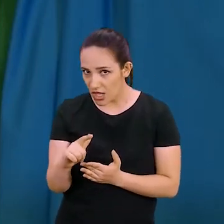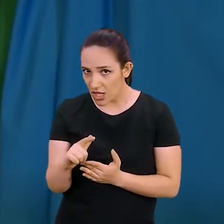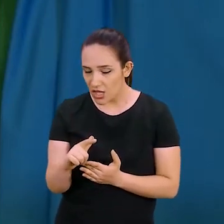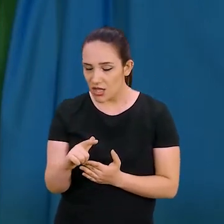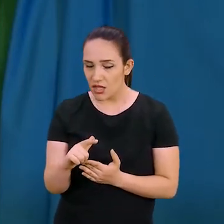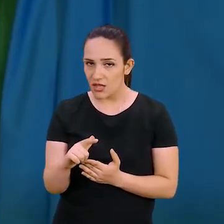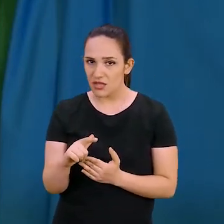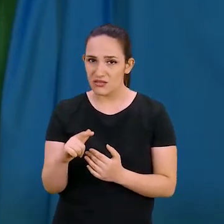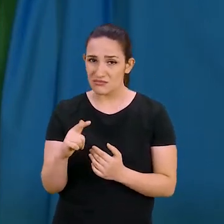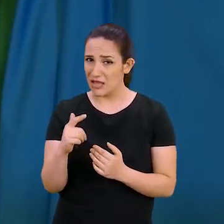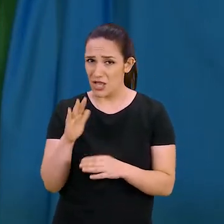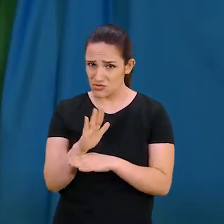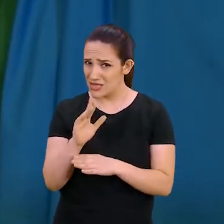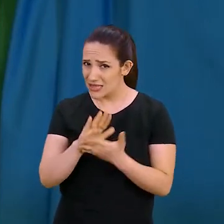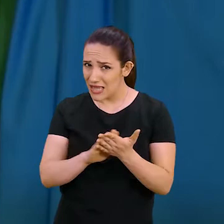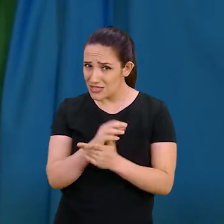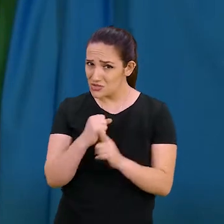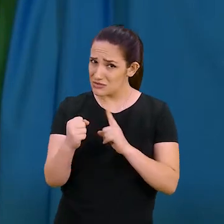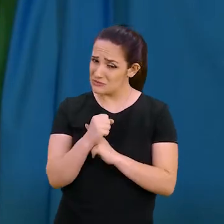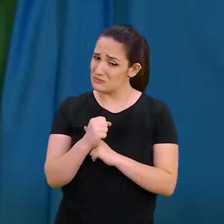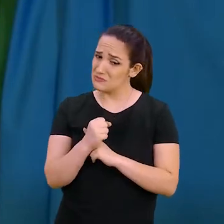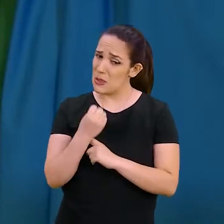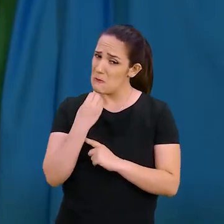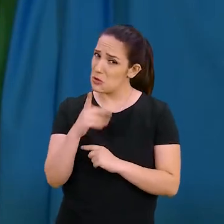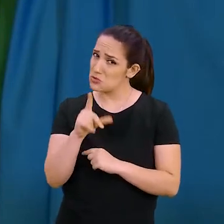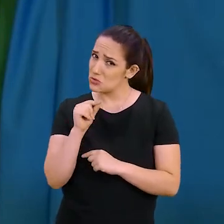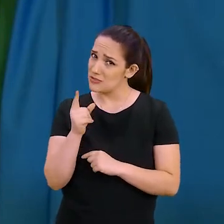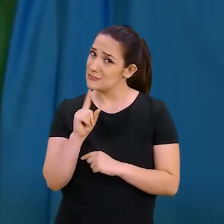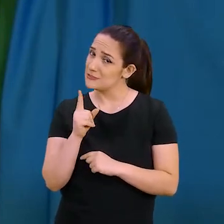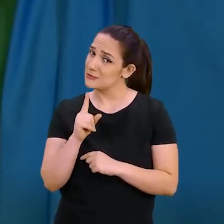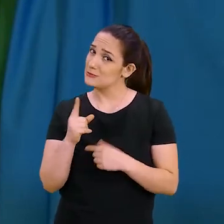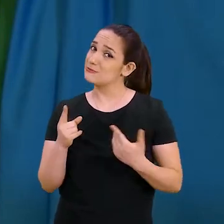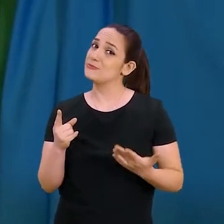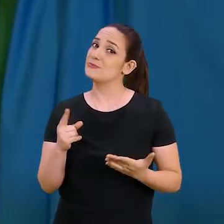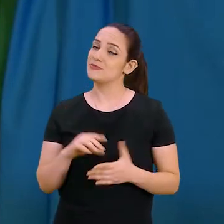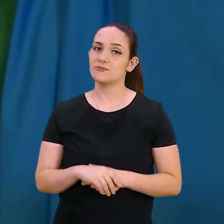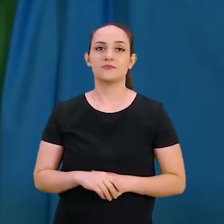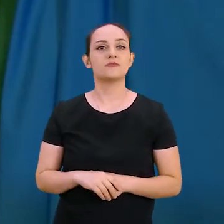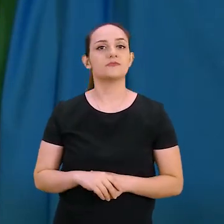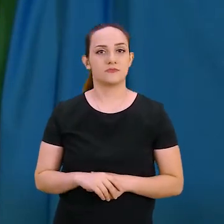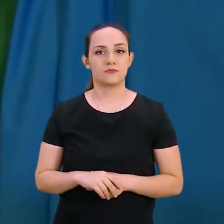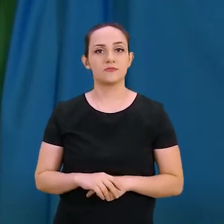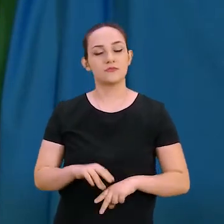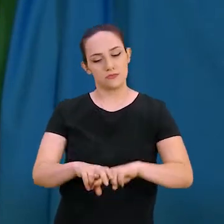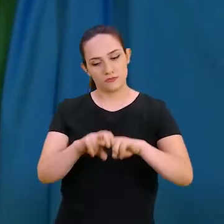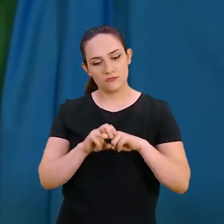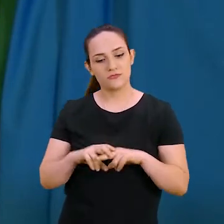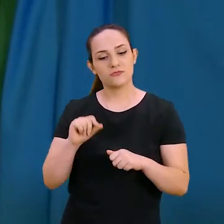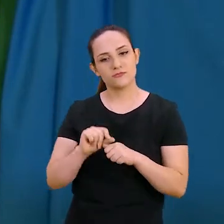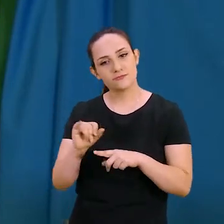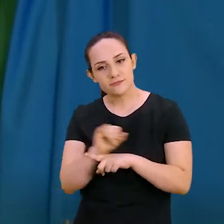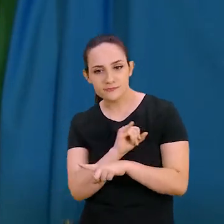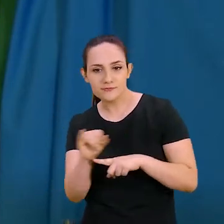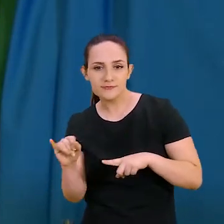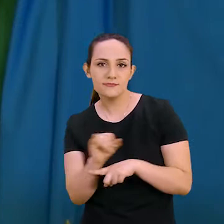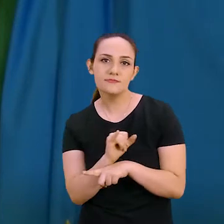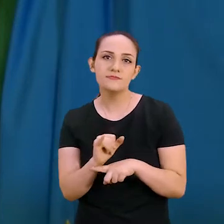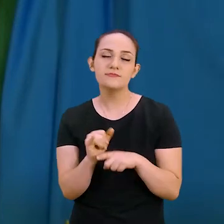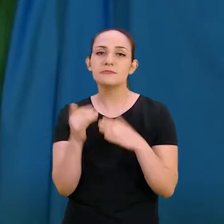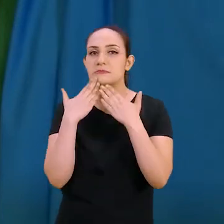você acredita que é o melhor para a sua sociedade, talvez não seja um bom voto. E eles desenvolveram aquela atividade de